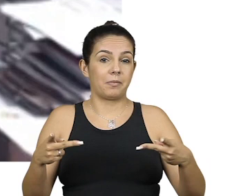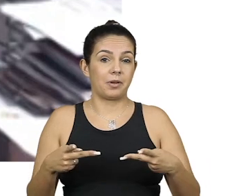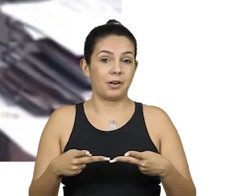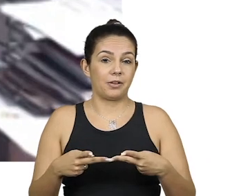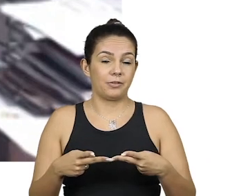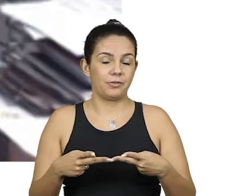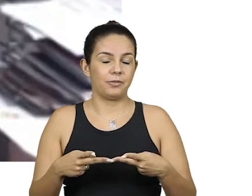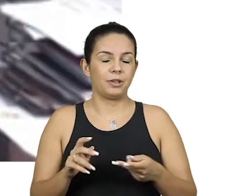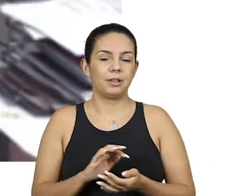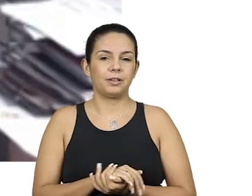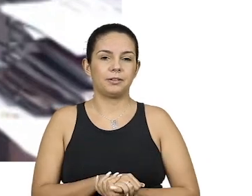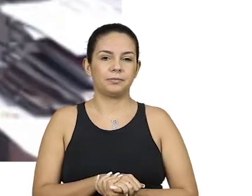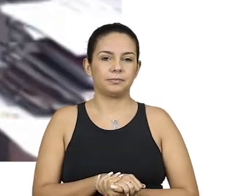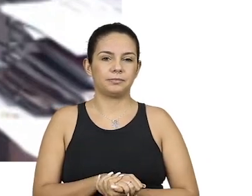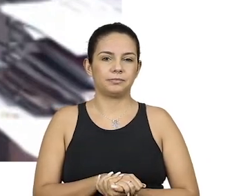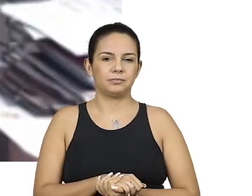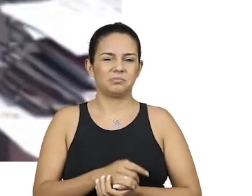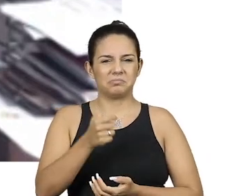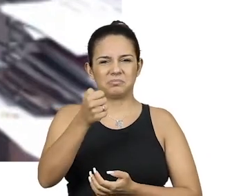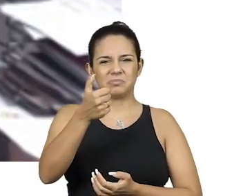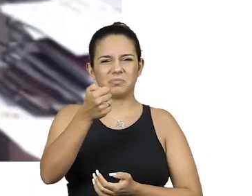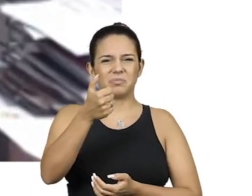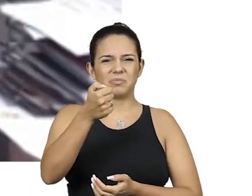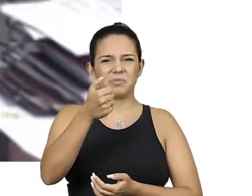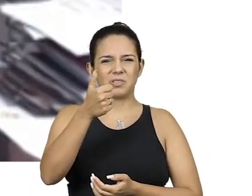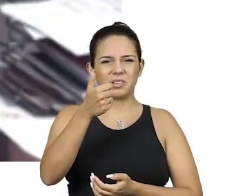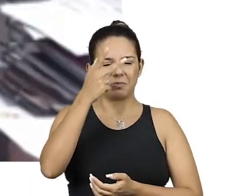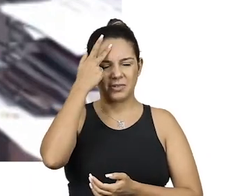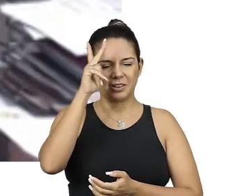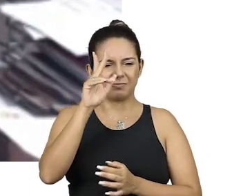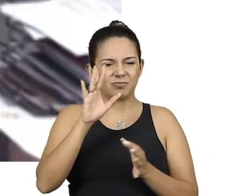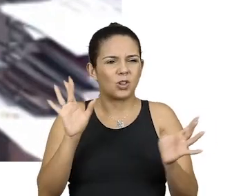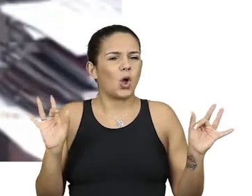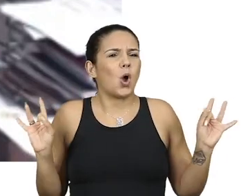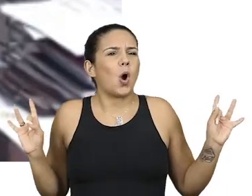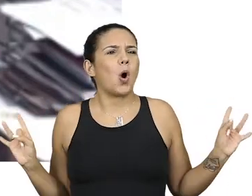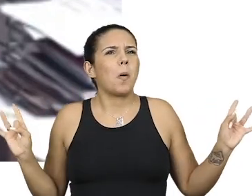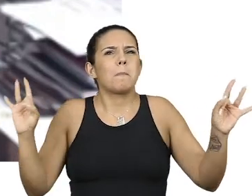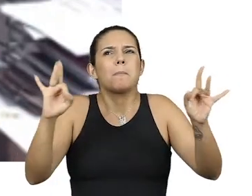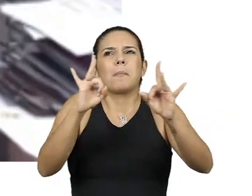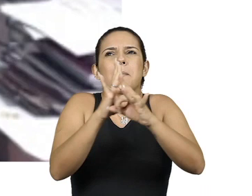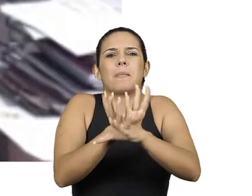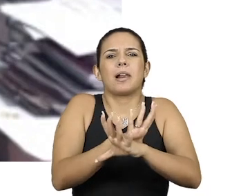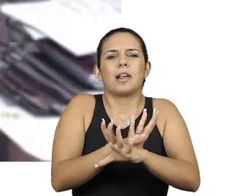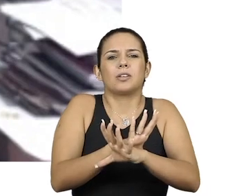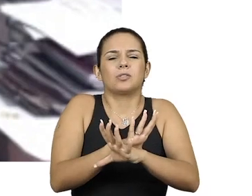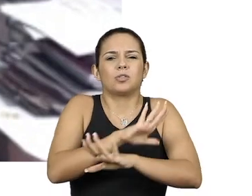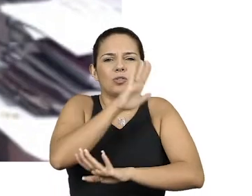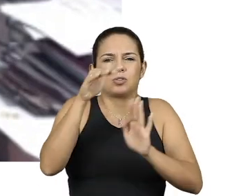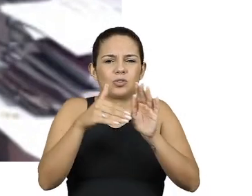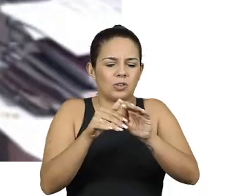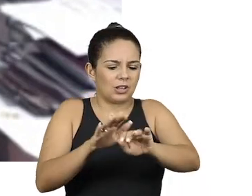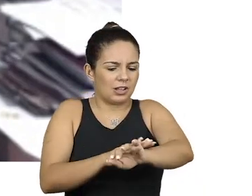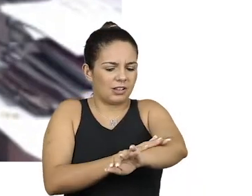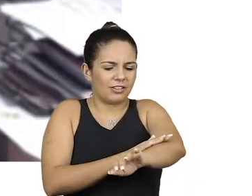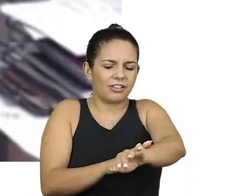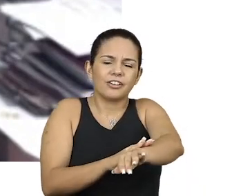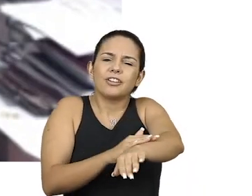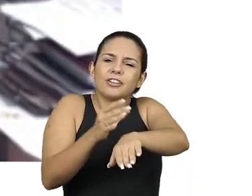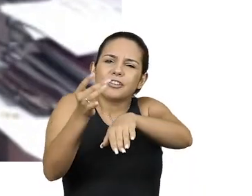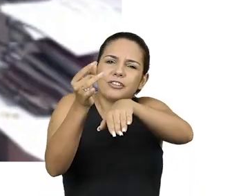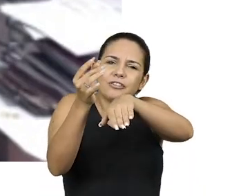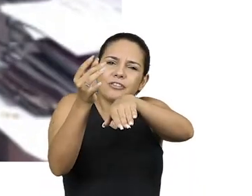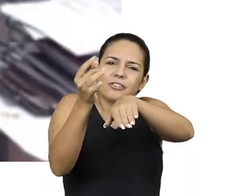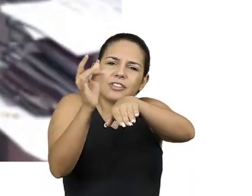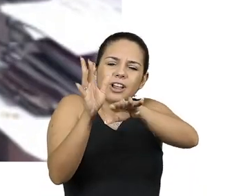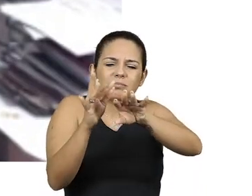de pasta. Pouco basta para a completude quando a pele se faz fina